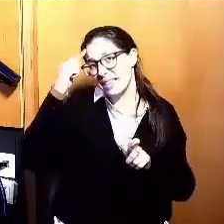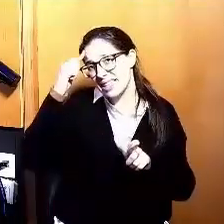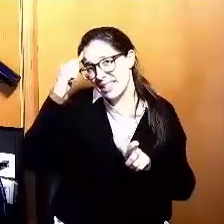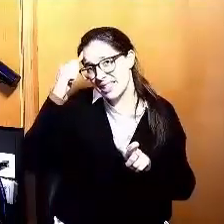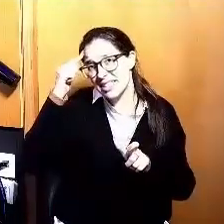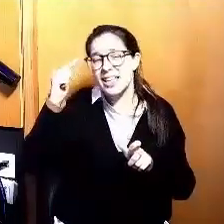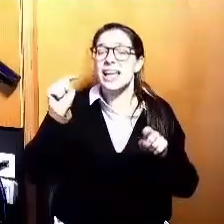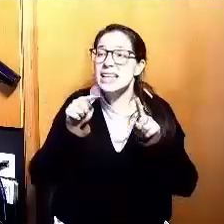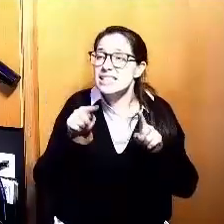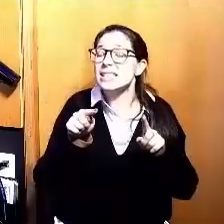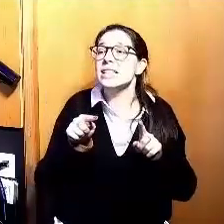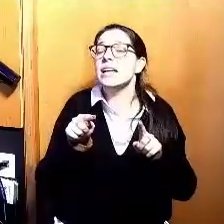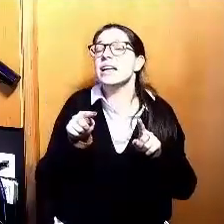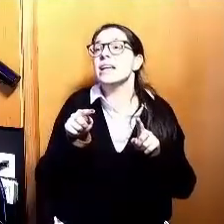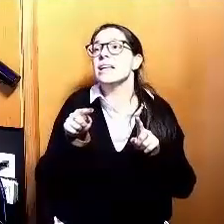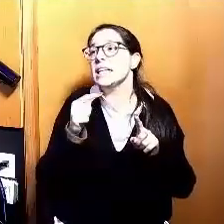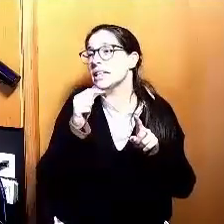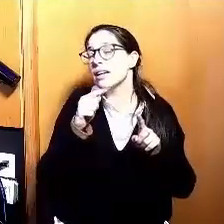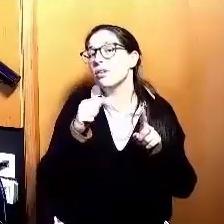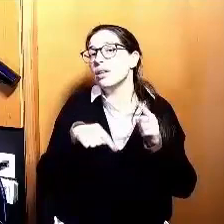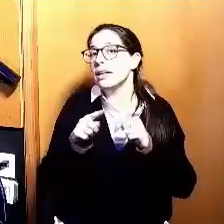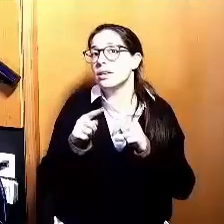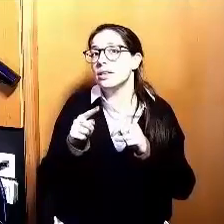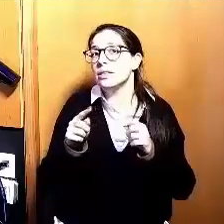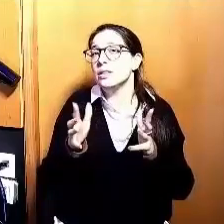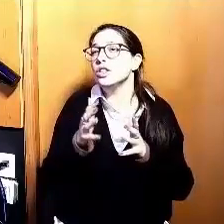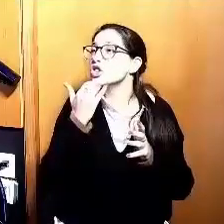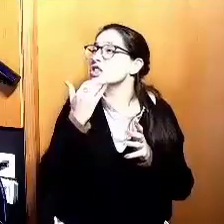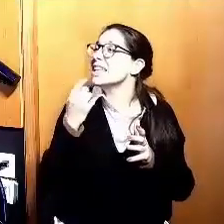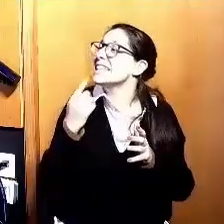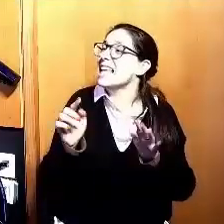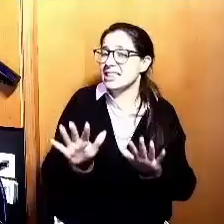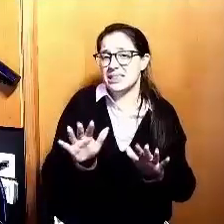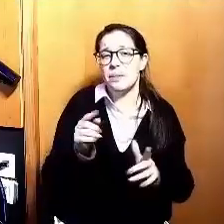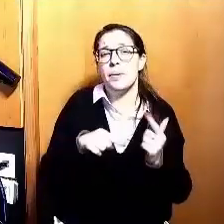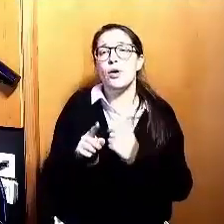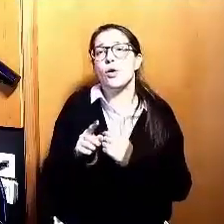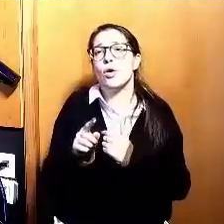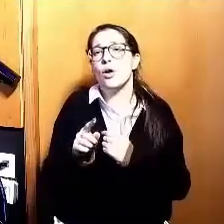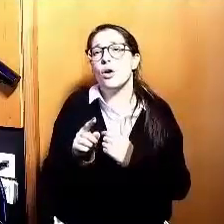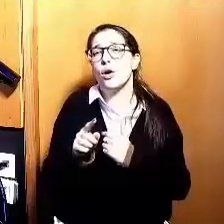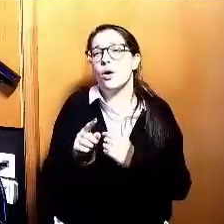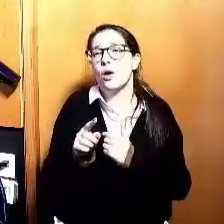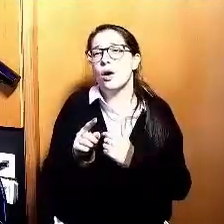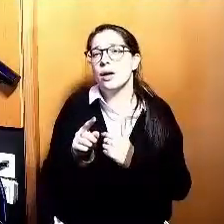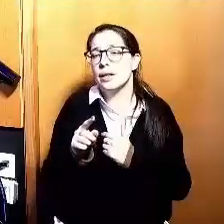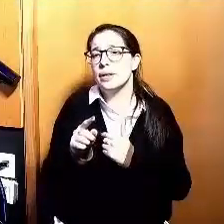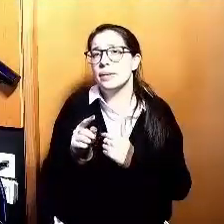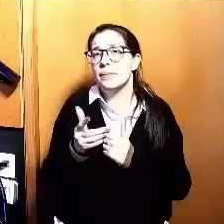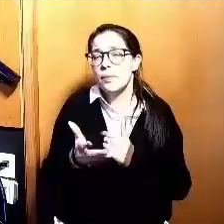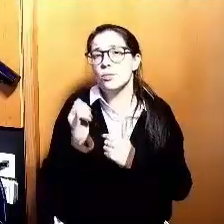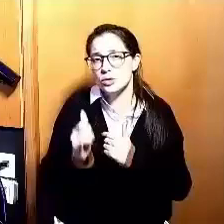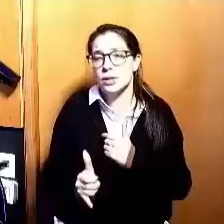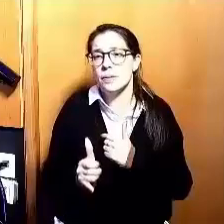um antiprêmio, que é o cadeado de chumbo. Não sei se isso fica, o candalo de plomo. De plomo,